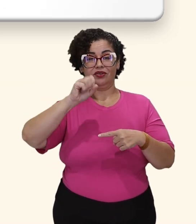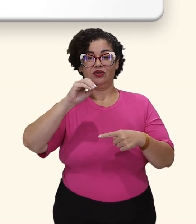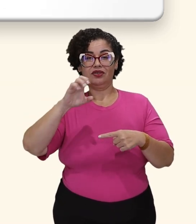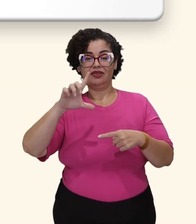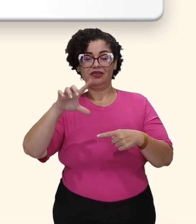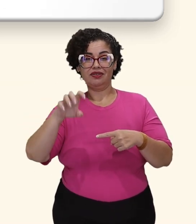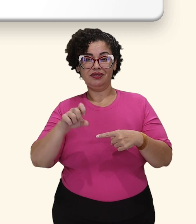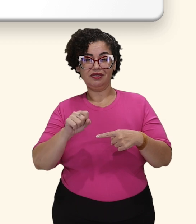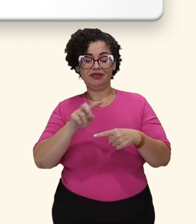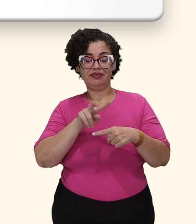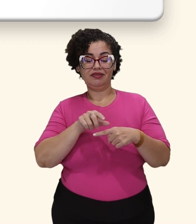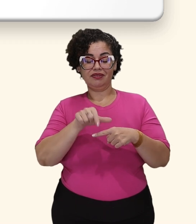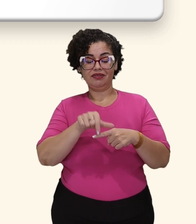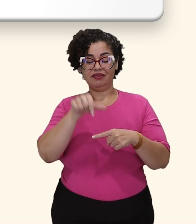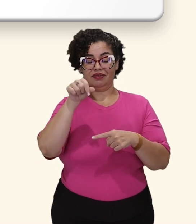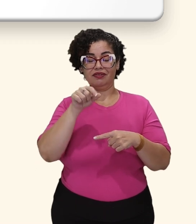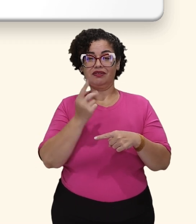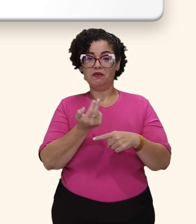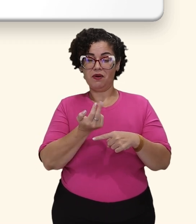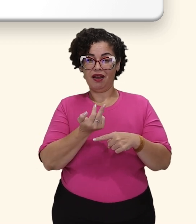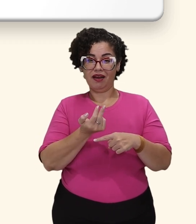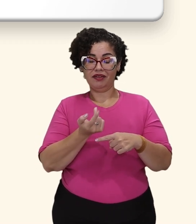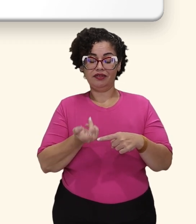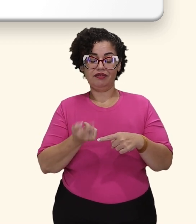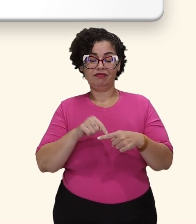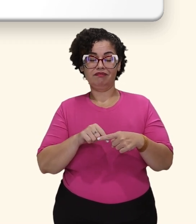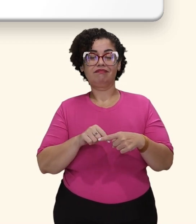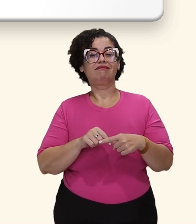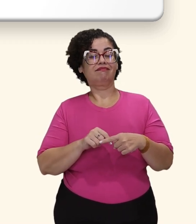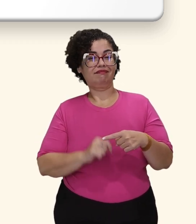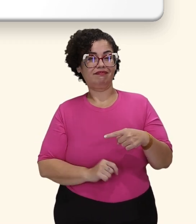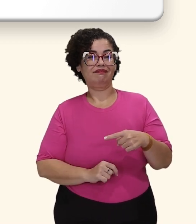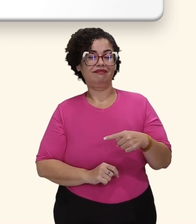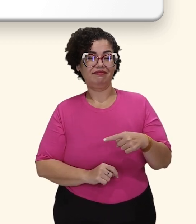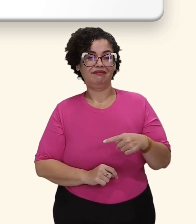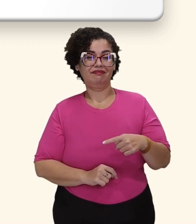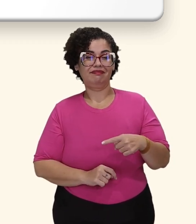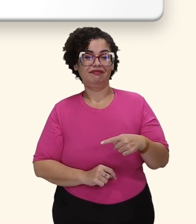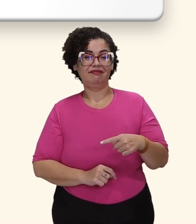mesmo tamanho, ele vai ter também dois ângulos iguais.